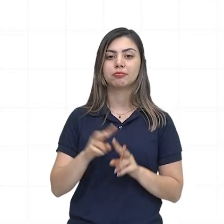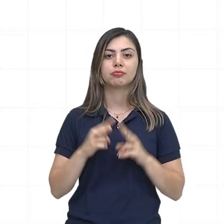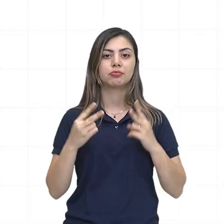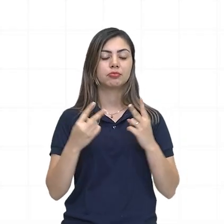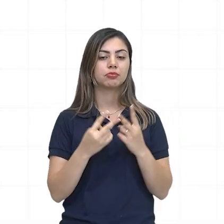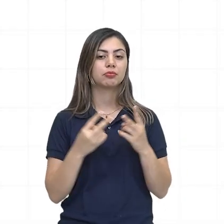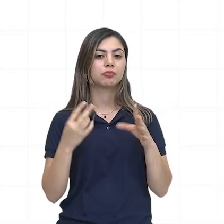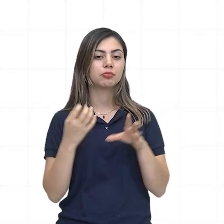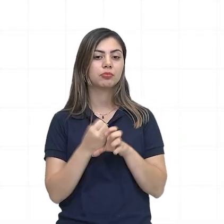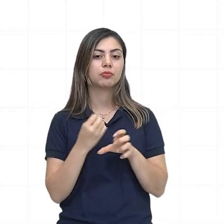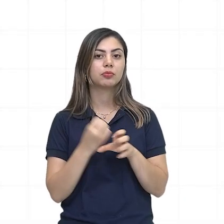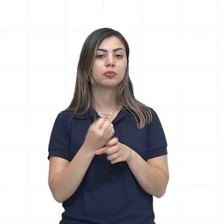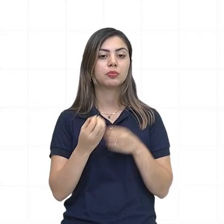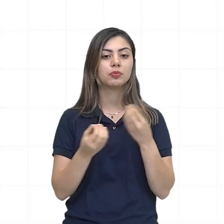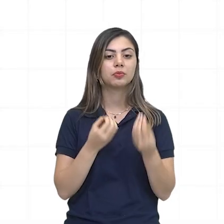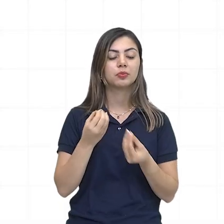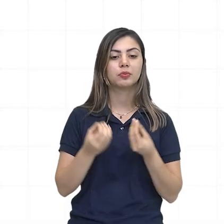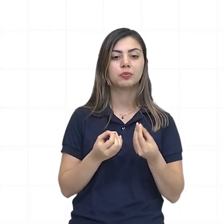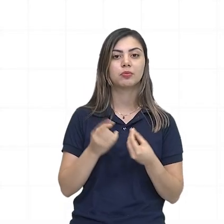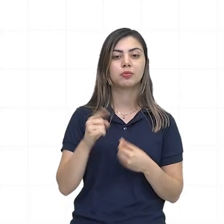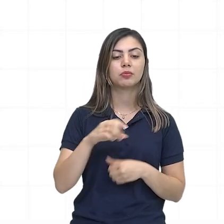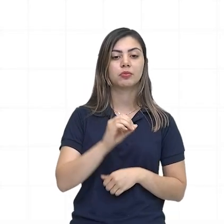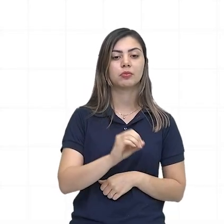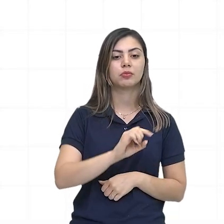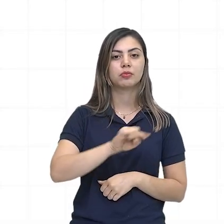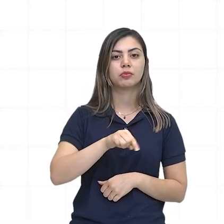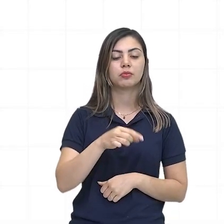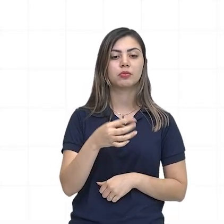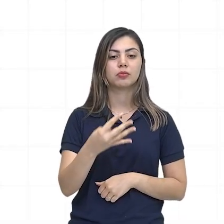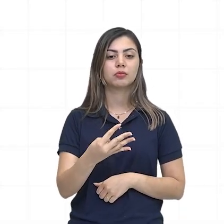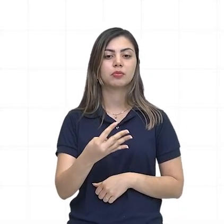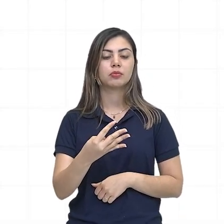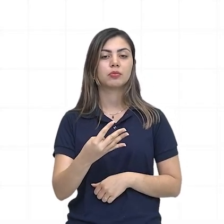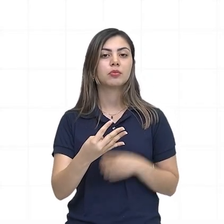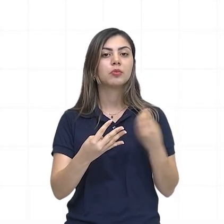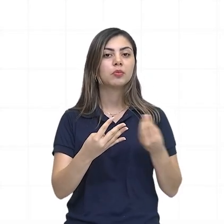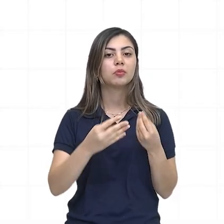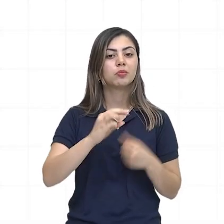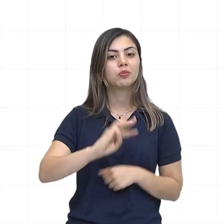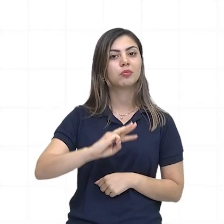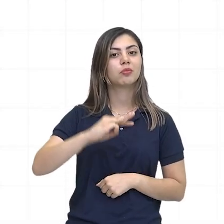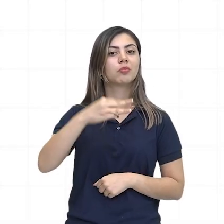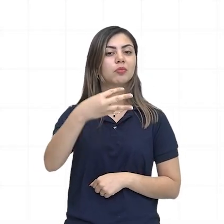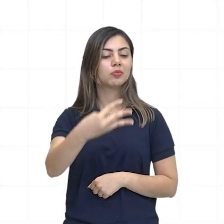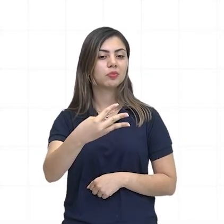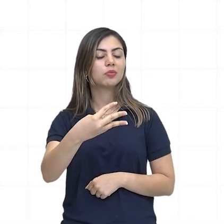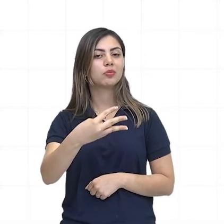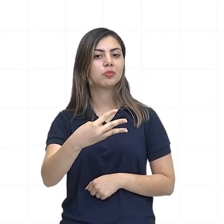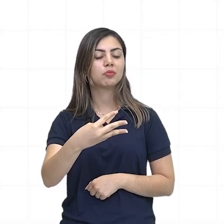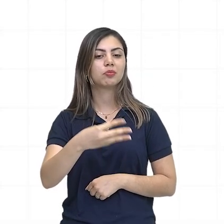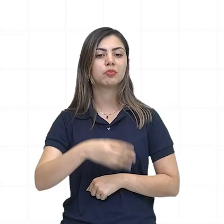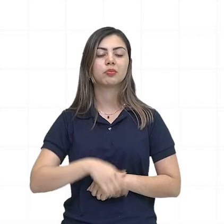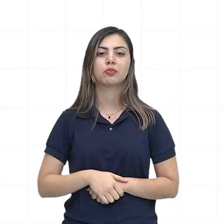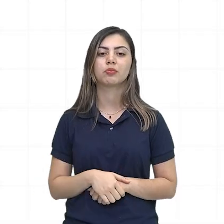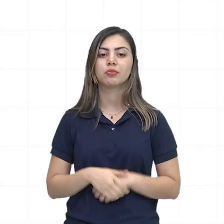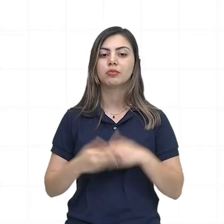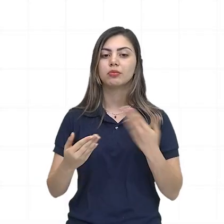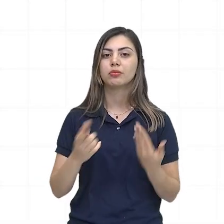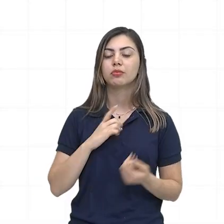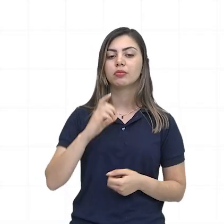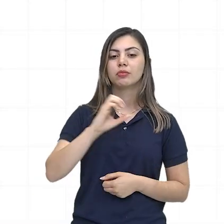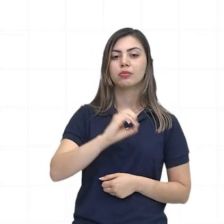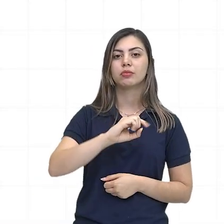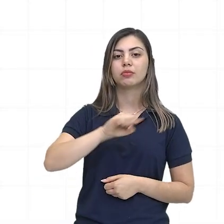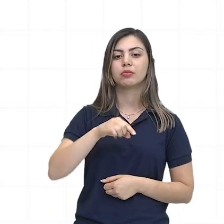eu já falei, você eleva a medida da aresta ao cubo. Então, nesse caso, onde a aresta possui